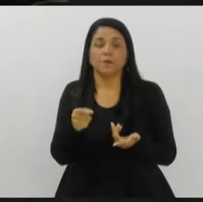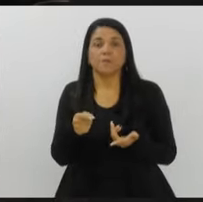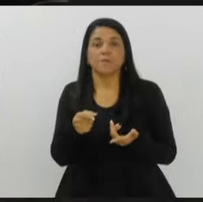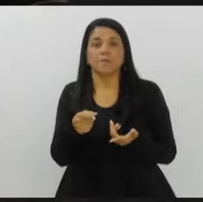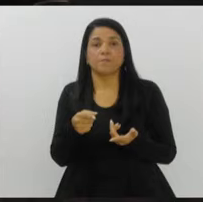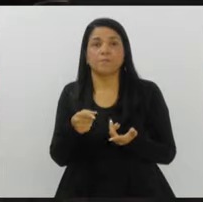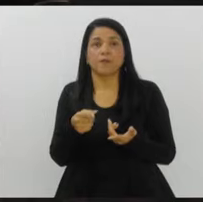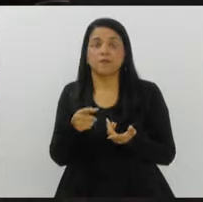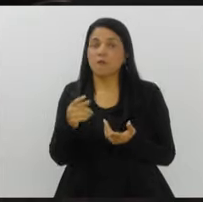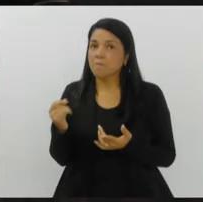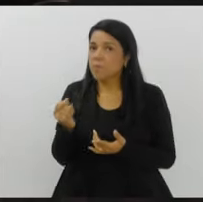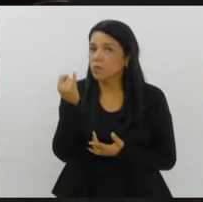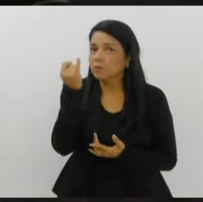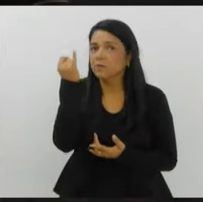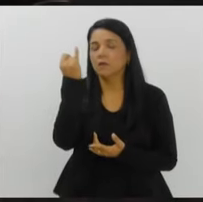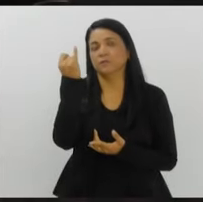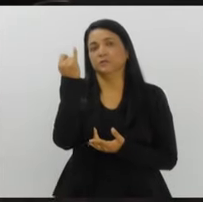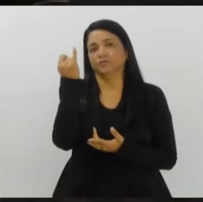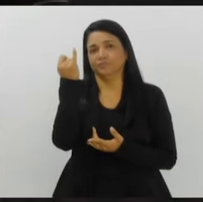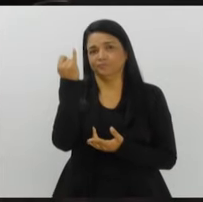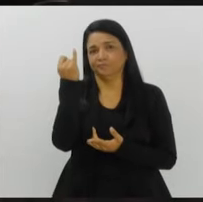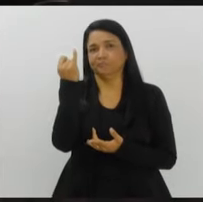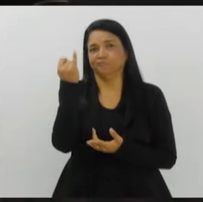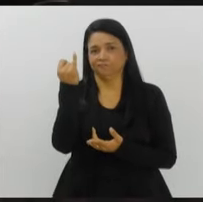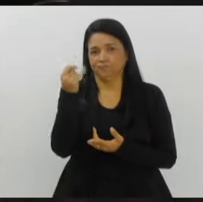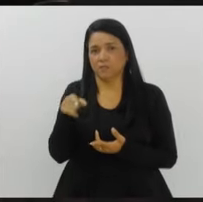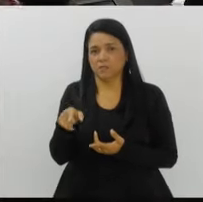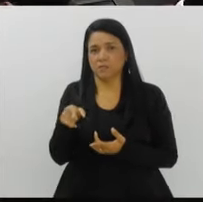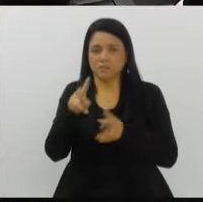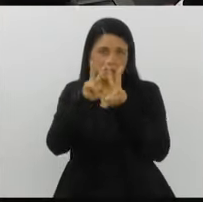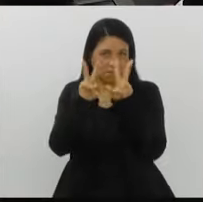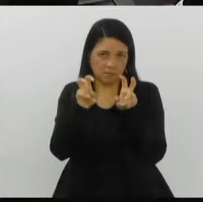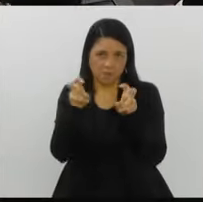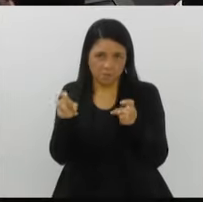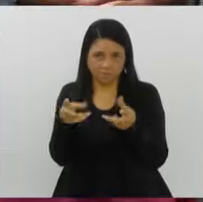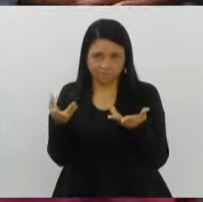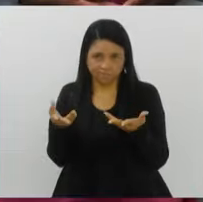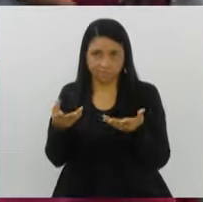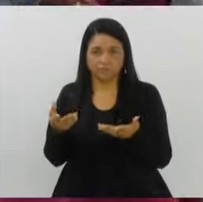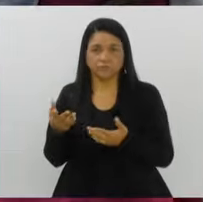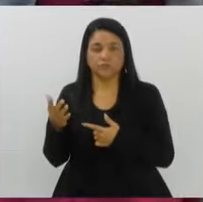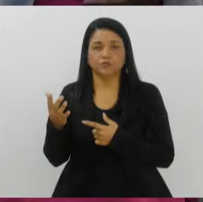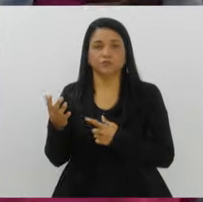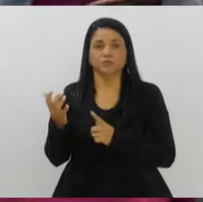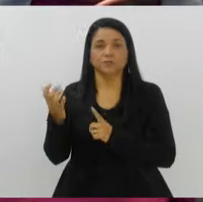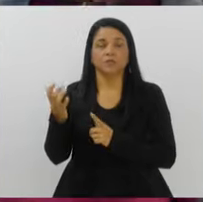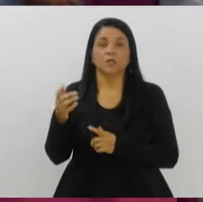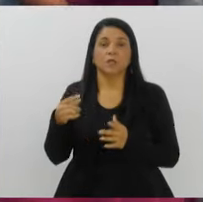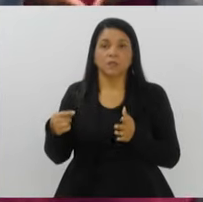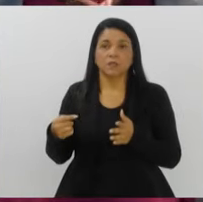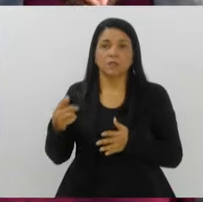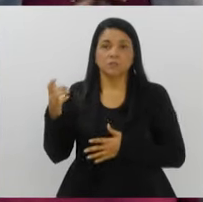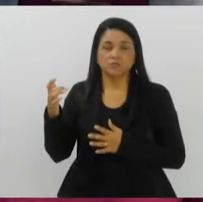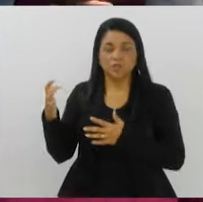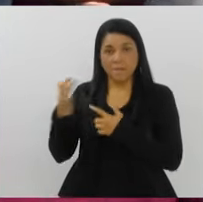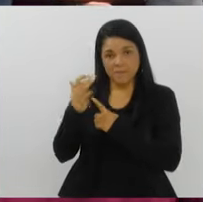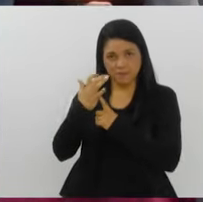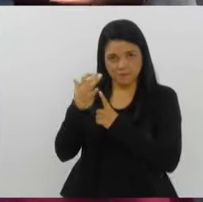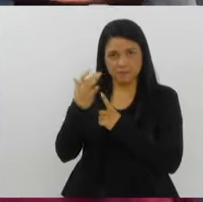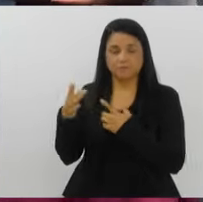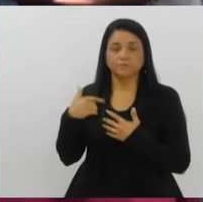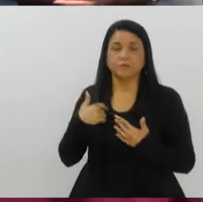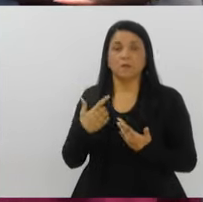dada a relevância da situação. Deputada Tia Ju, eu quero, em primeiro lugar,